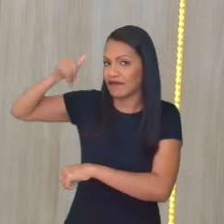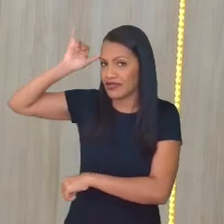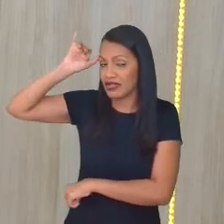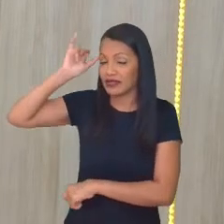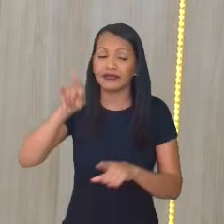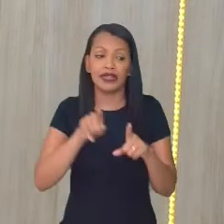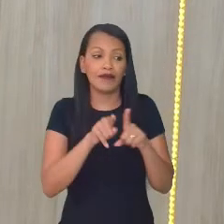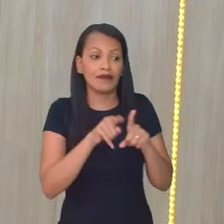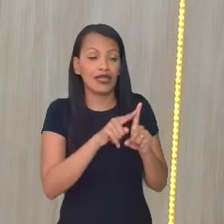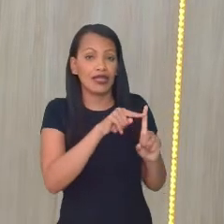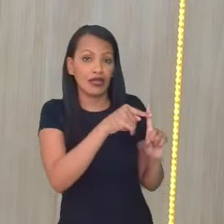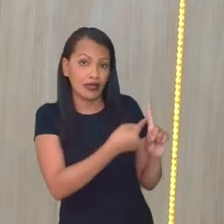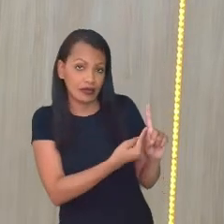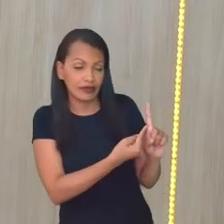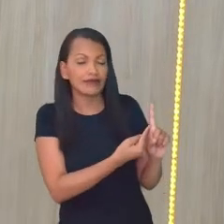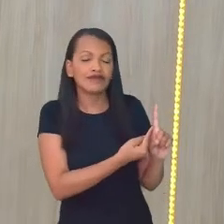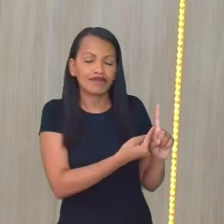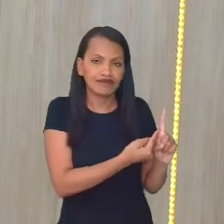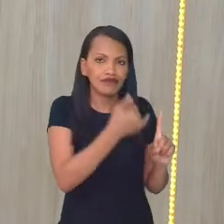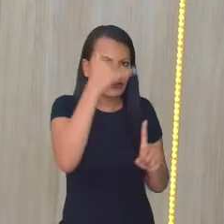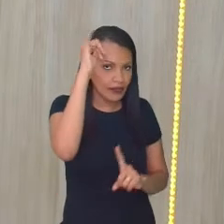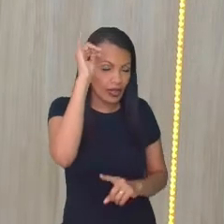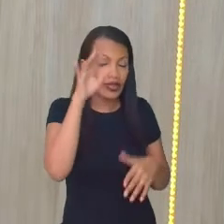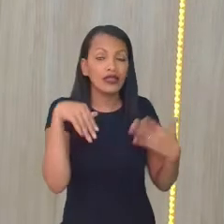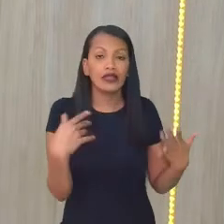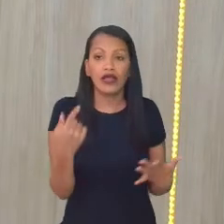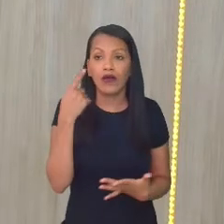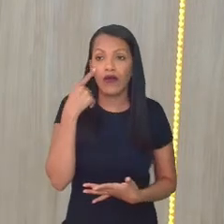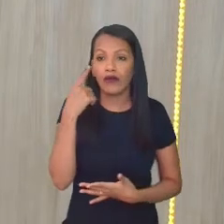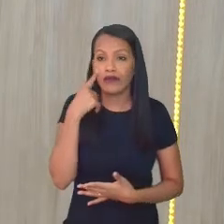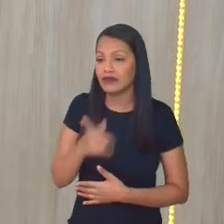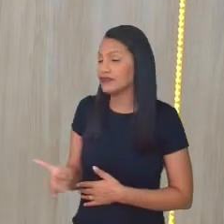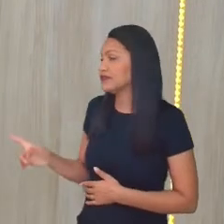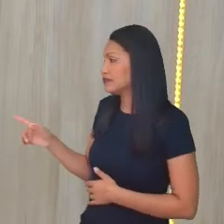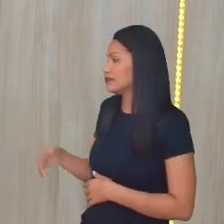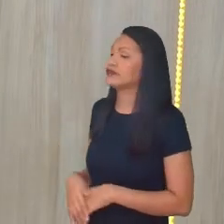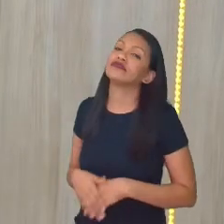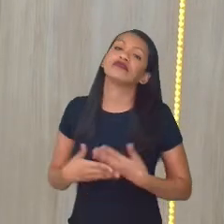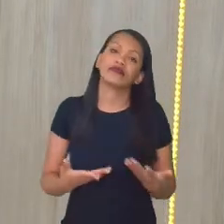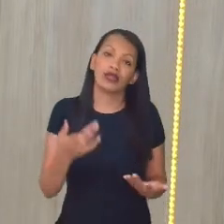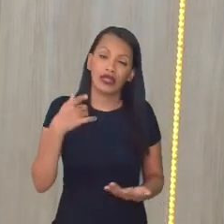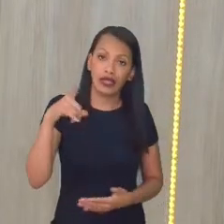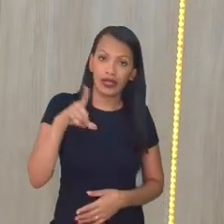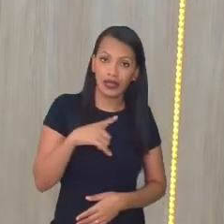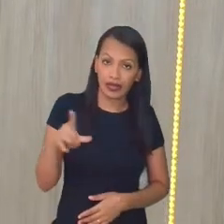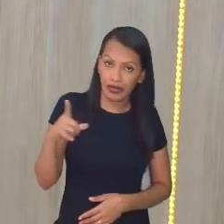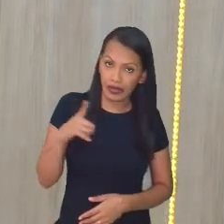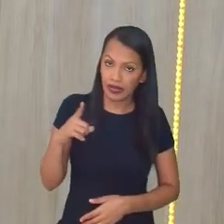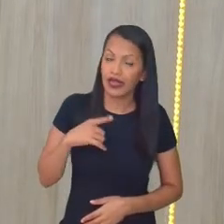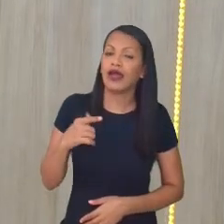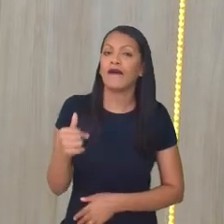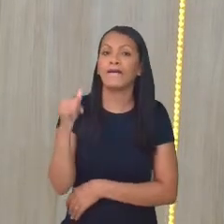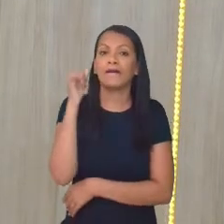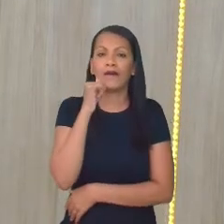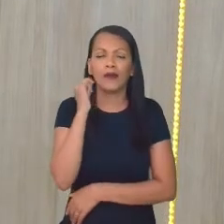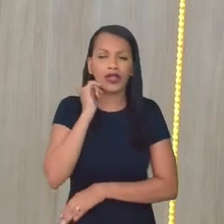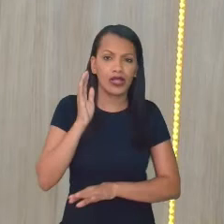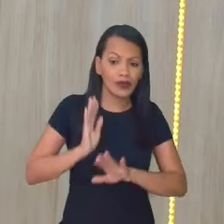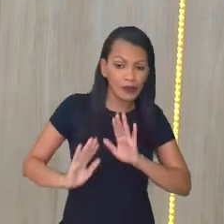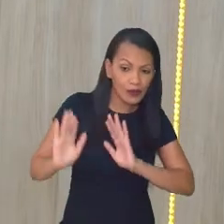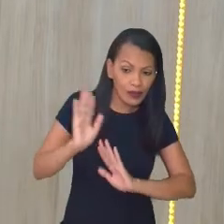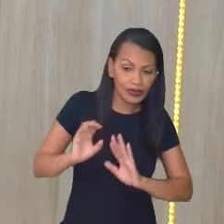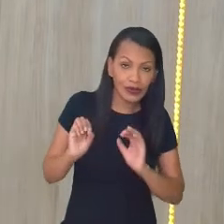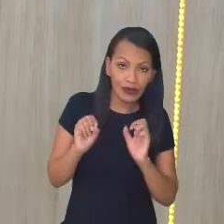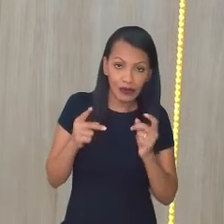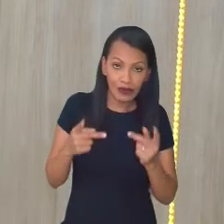ter um autocontrole, então não devemos optar por essa situação. Existe, mas a mulher tem que se cuidar, tá